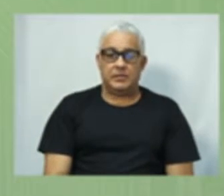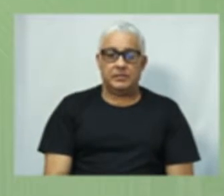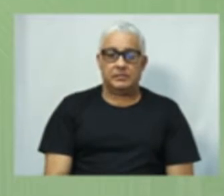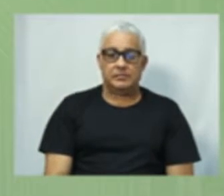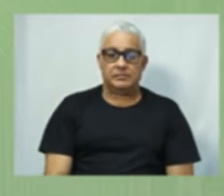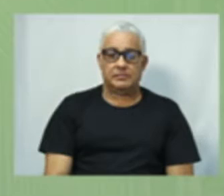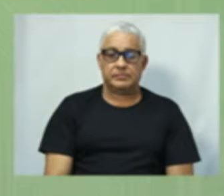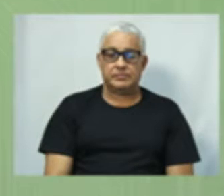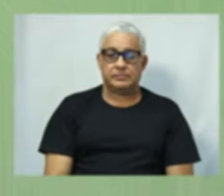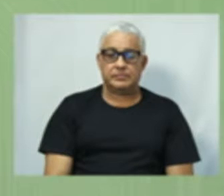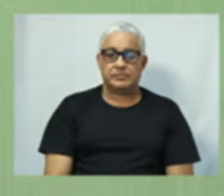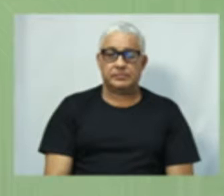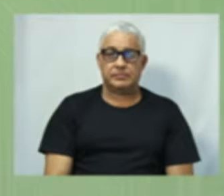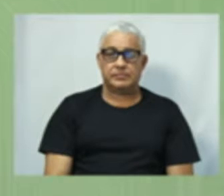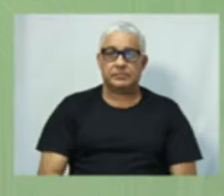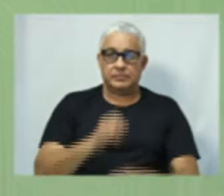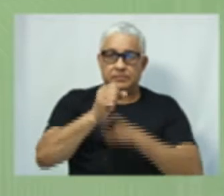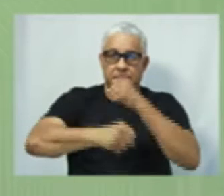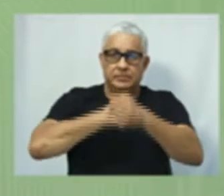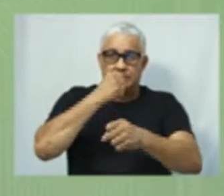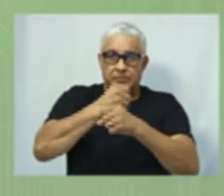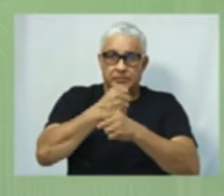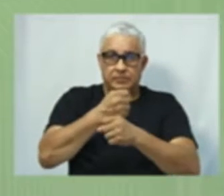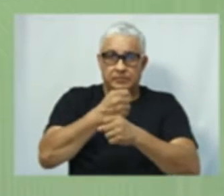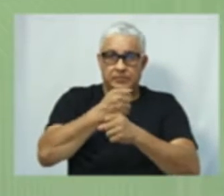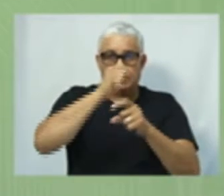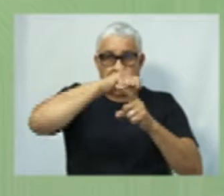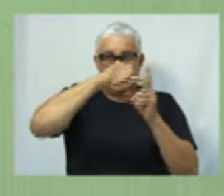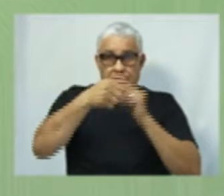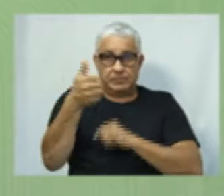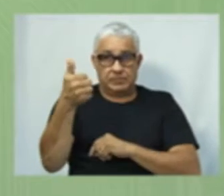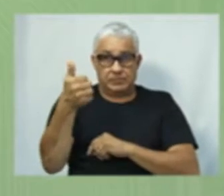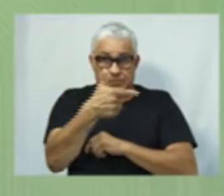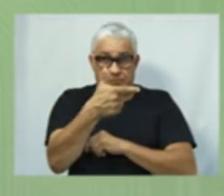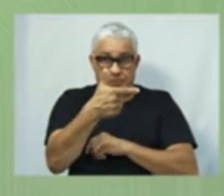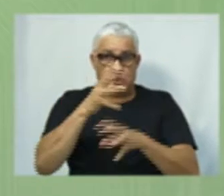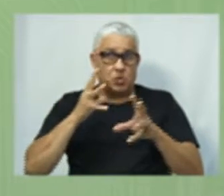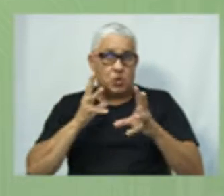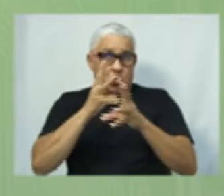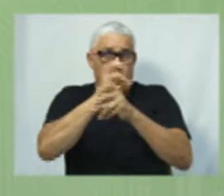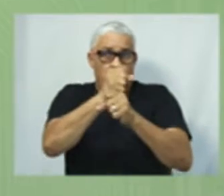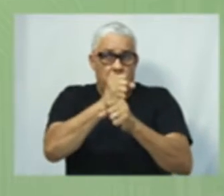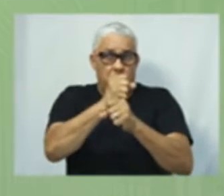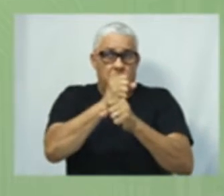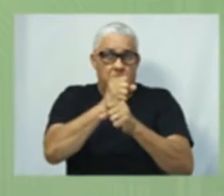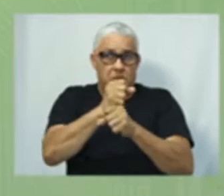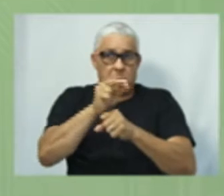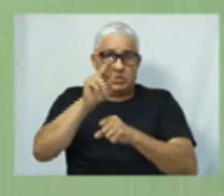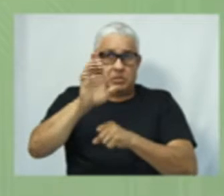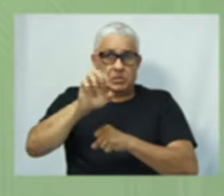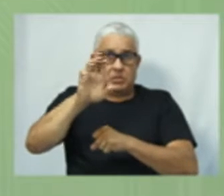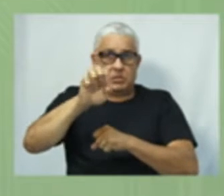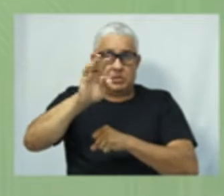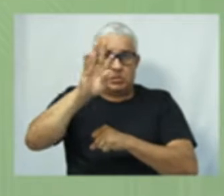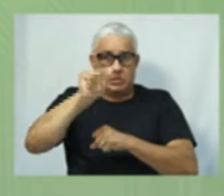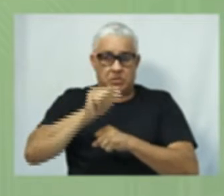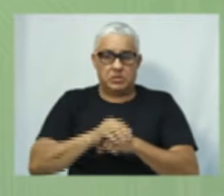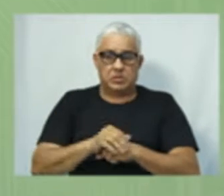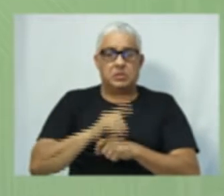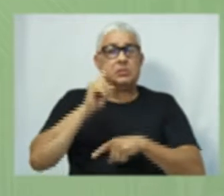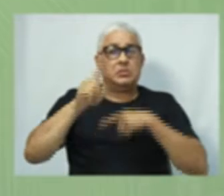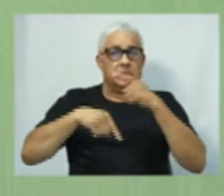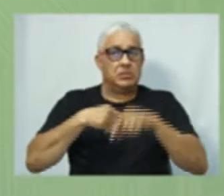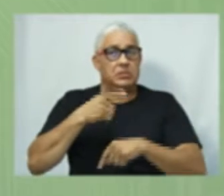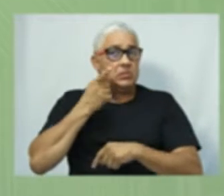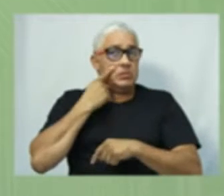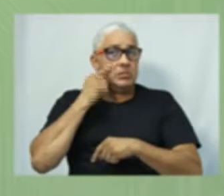dos últimos 12 meses, né? Era o Simples Nacional, a receita acumulada dos últimos 12 meses. Verificávamos o